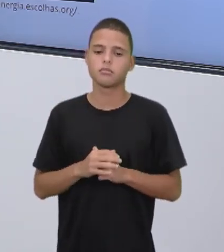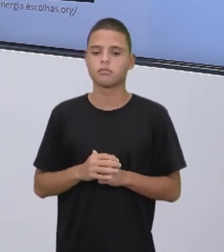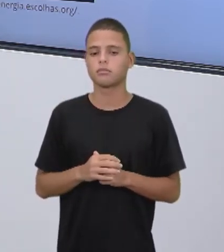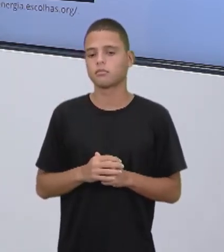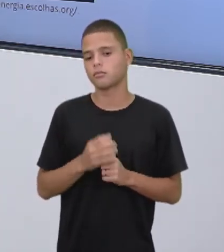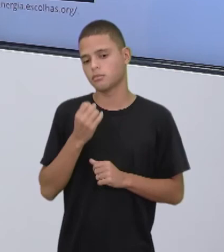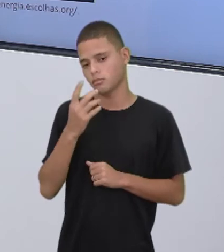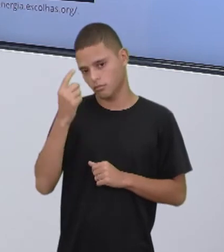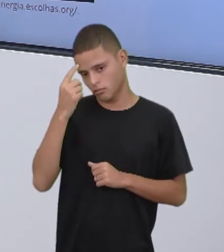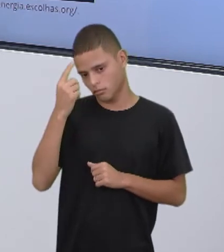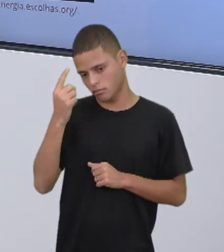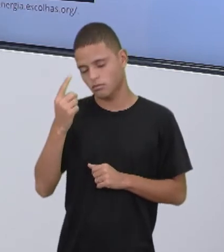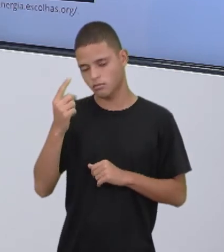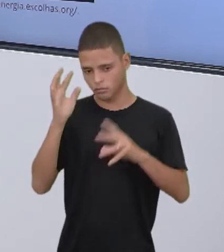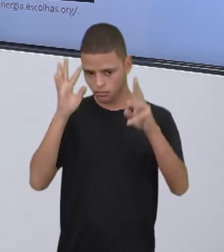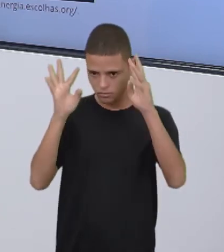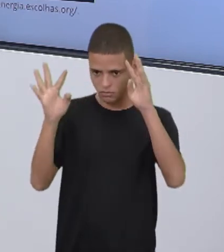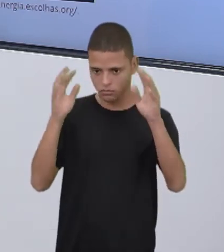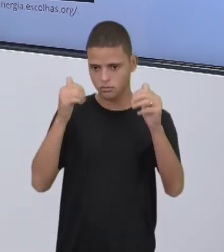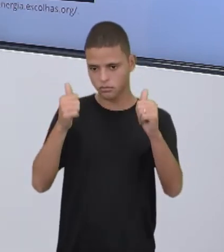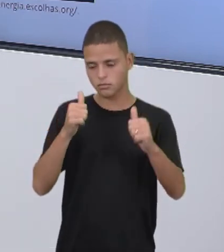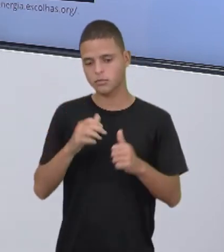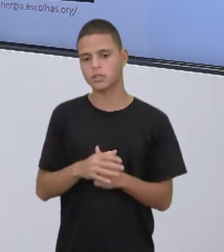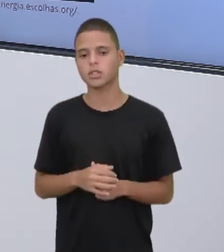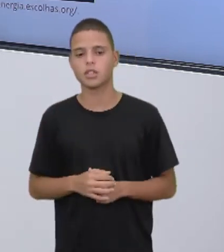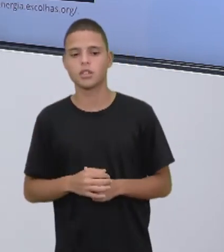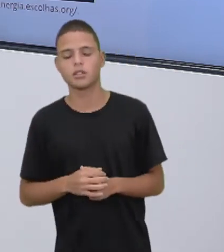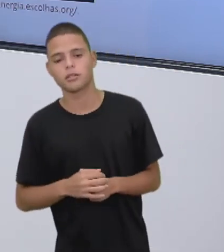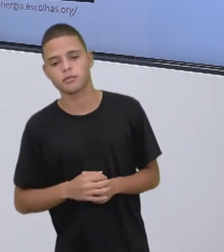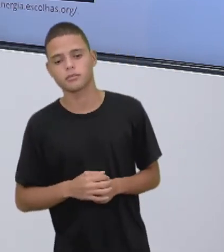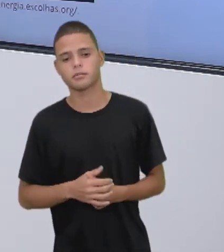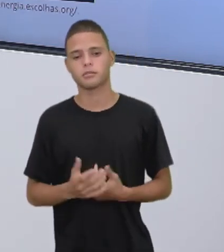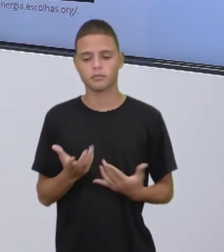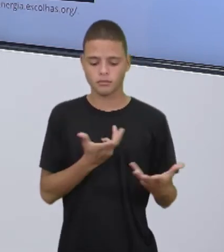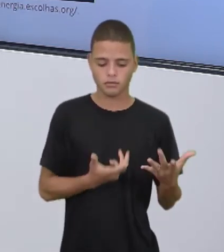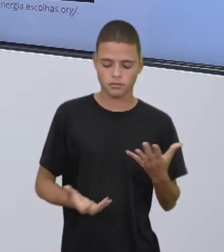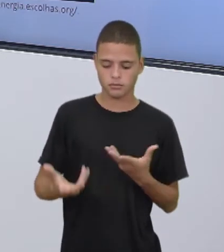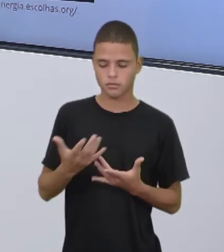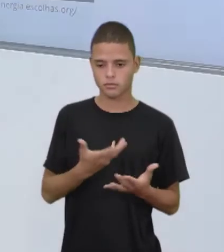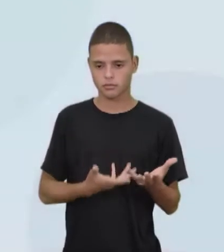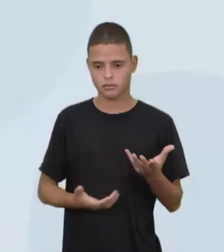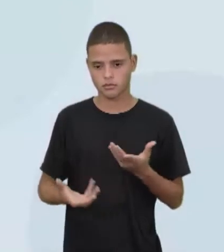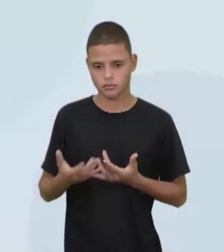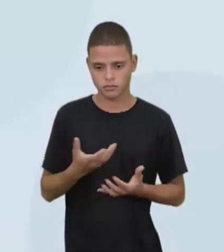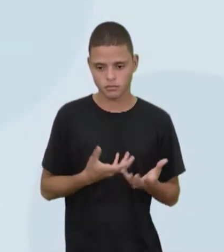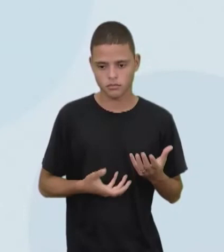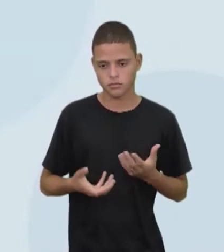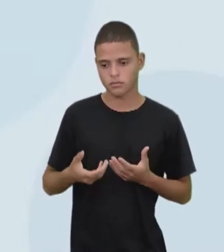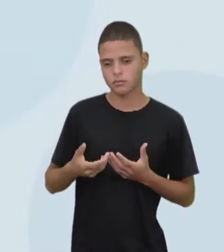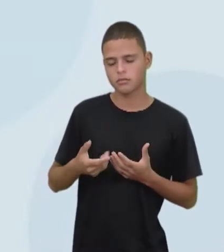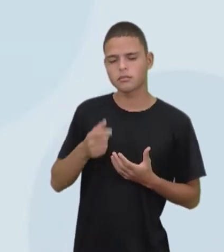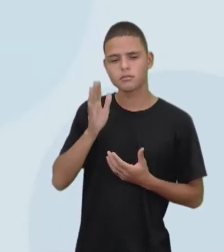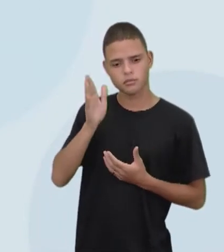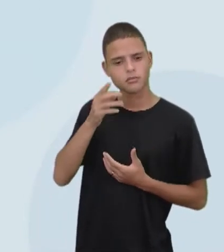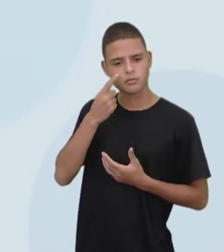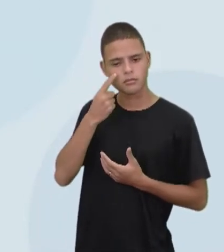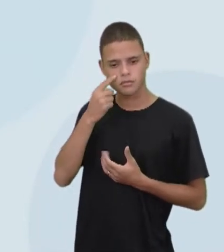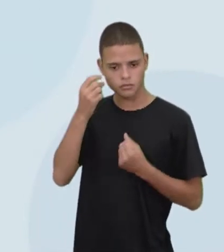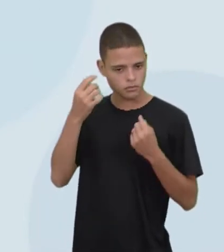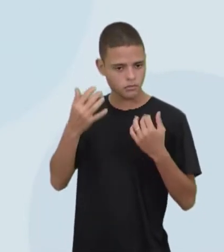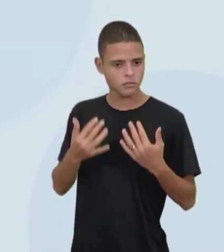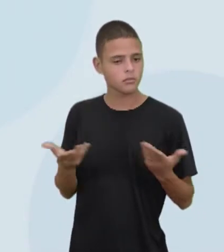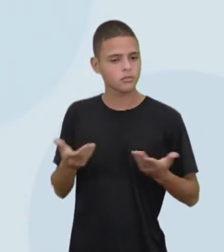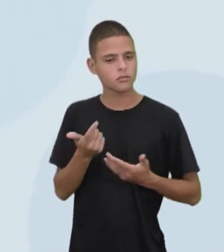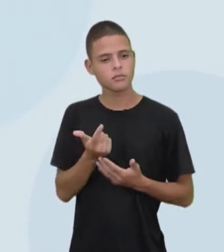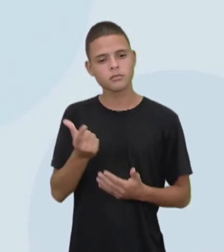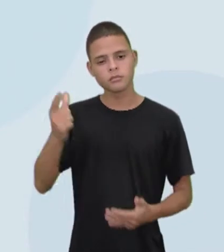pensar nessas coisas. Bom, a queima de combustíveis fósseis, acho que eu já li, né? Já li isso daqui, beleza. Vamos ver